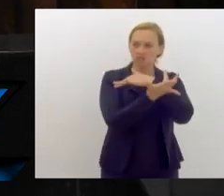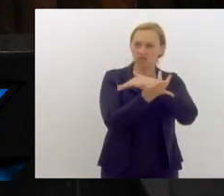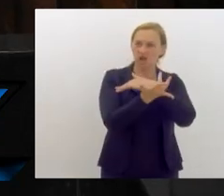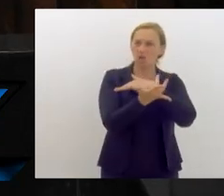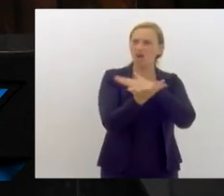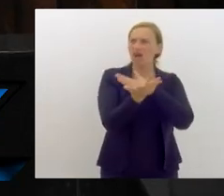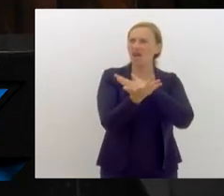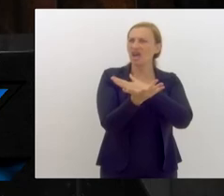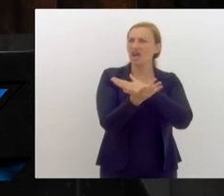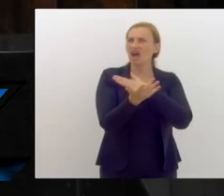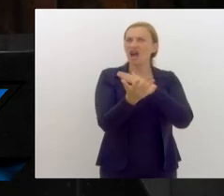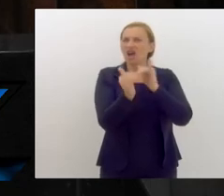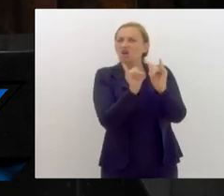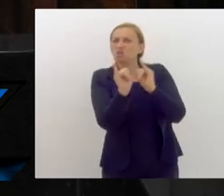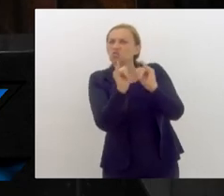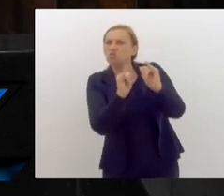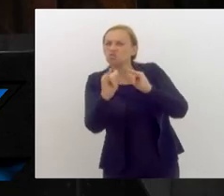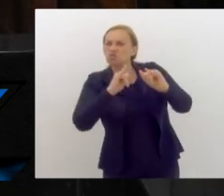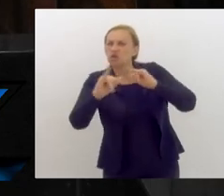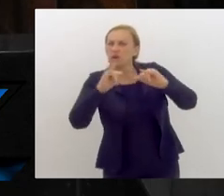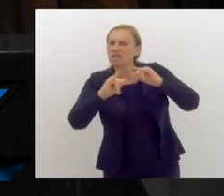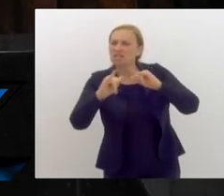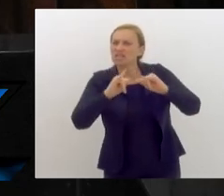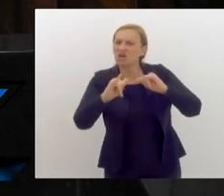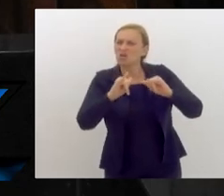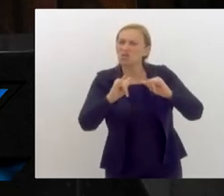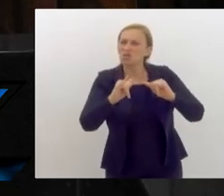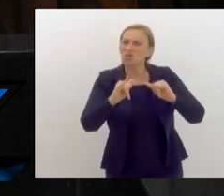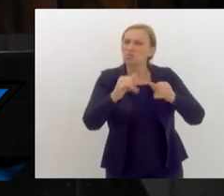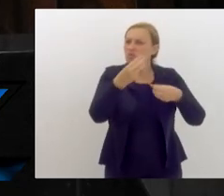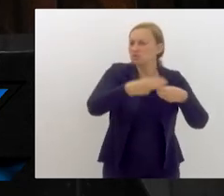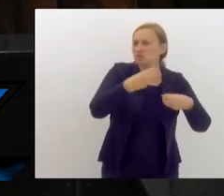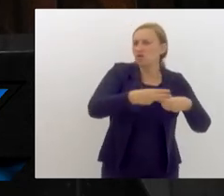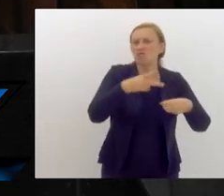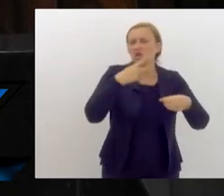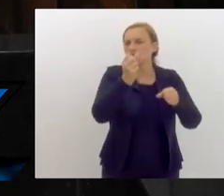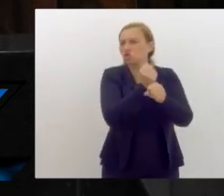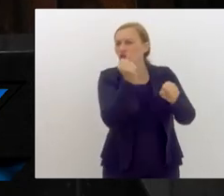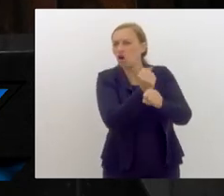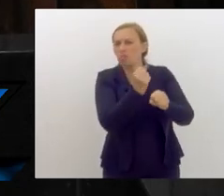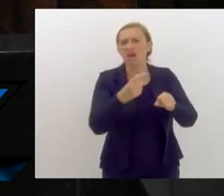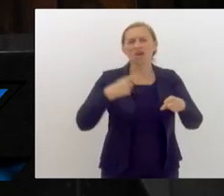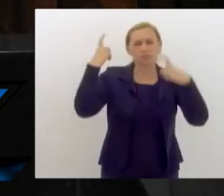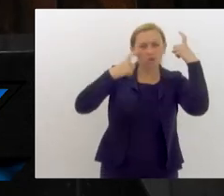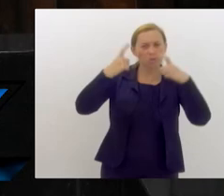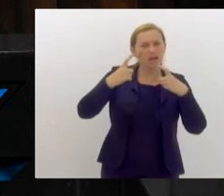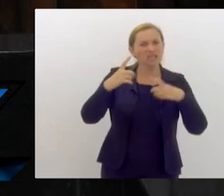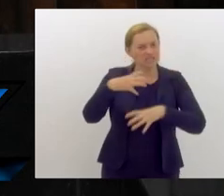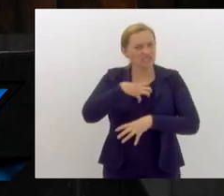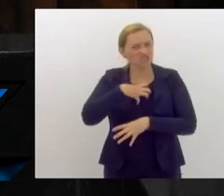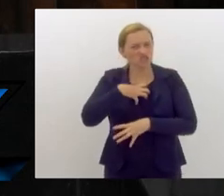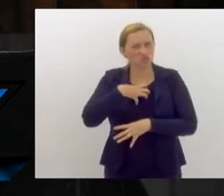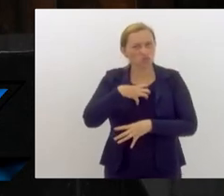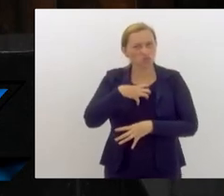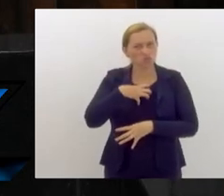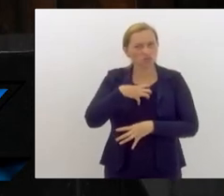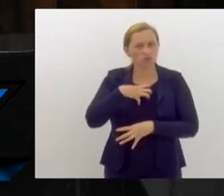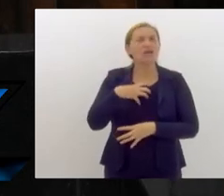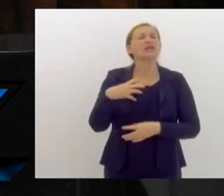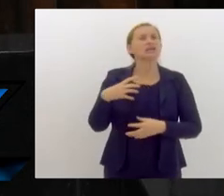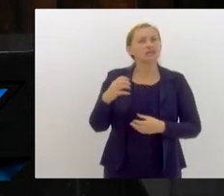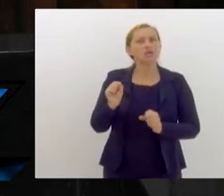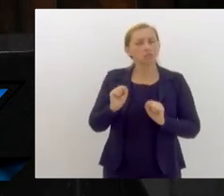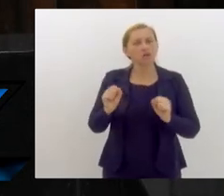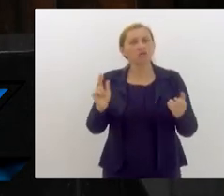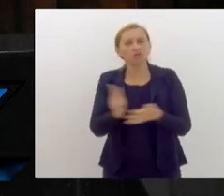de algum motor autoridade Municipal falando de alguma obra e ficou preocupado porque isso cria muita das vezes né ver uma autoridade